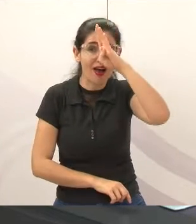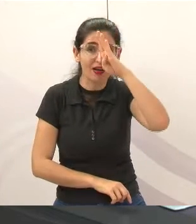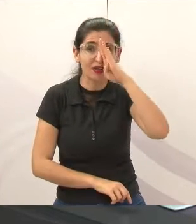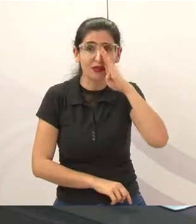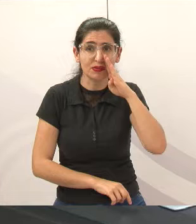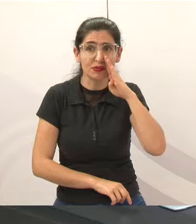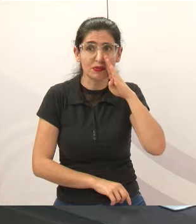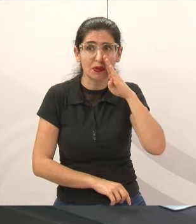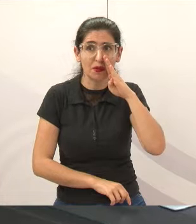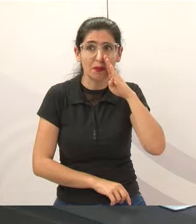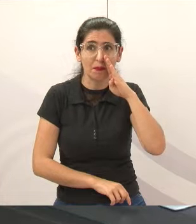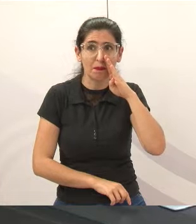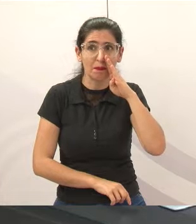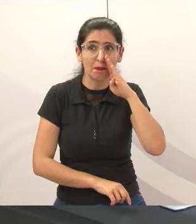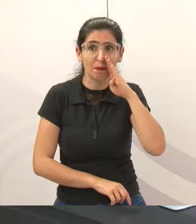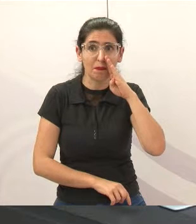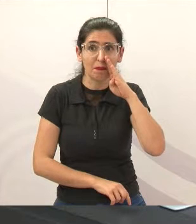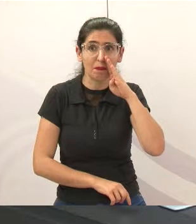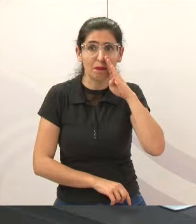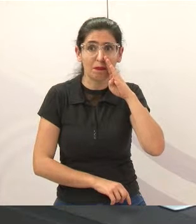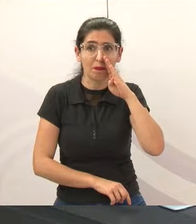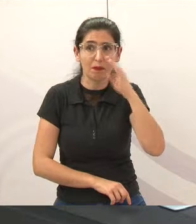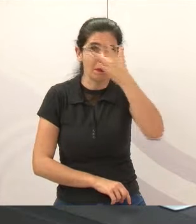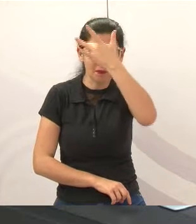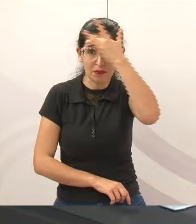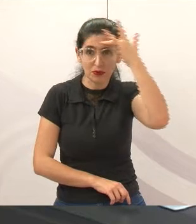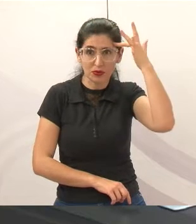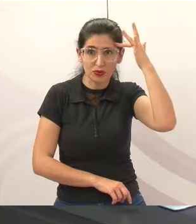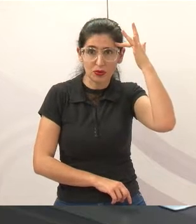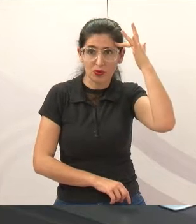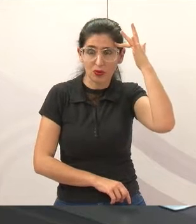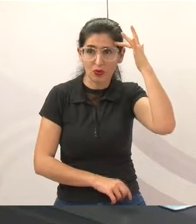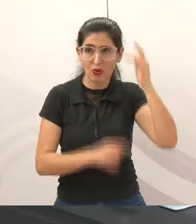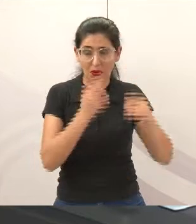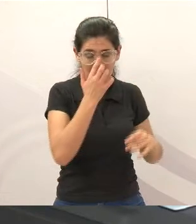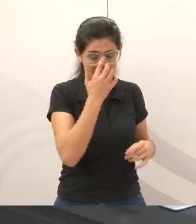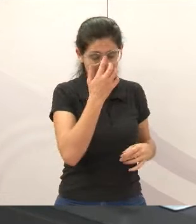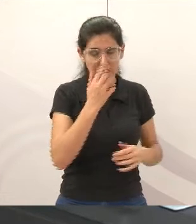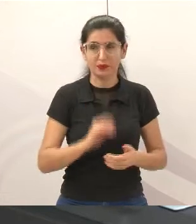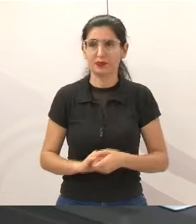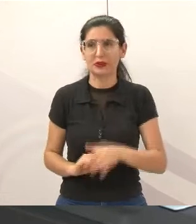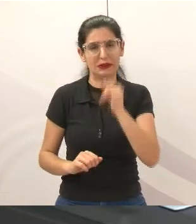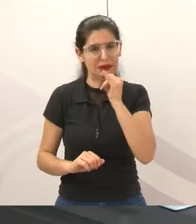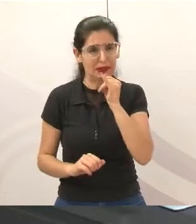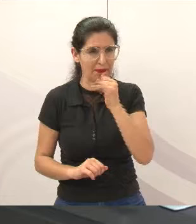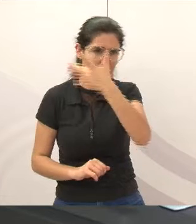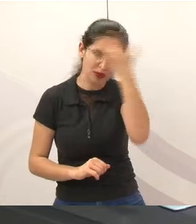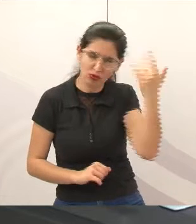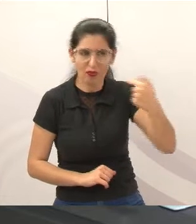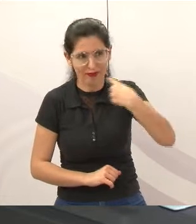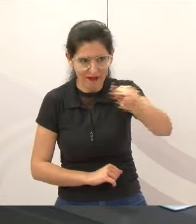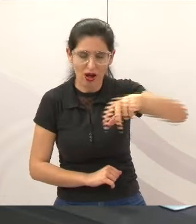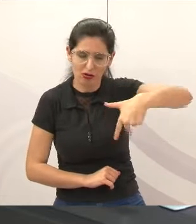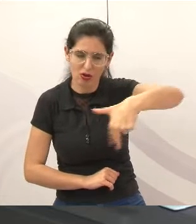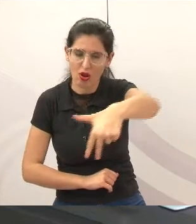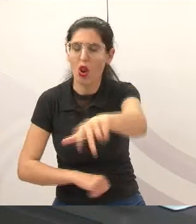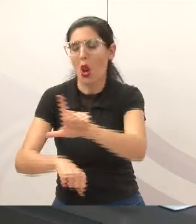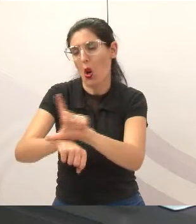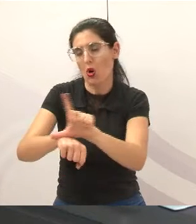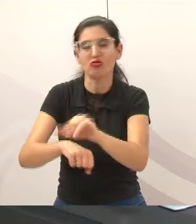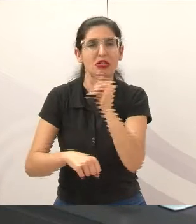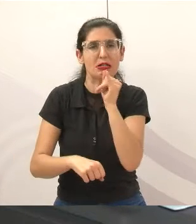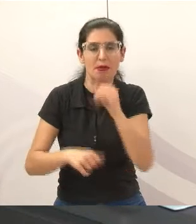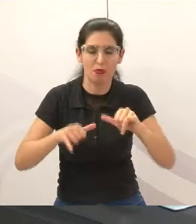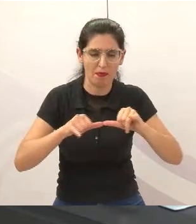gratuitamente para os munícipes ou para as pessoas que fossem frequentar o comércio, eu acredito